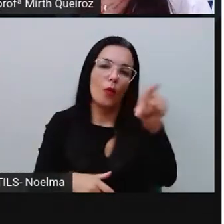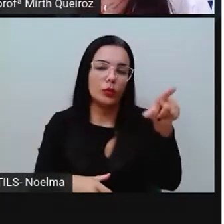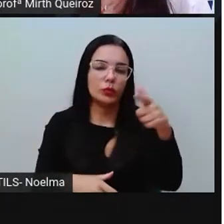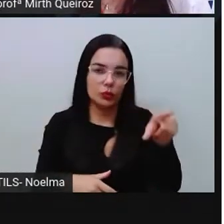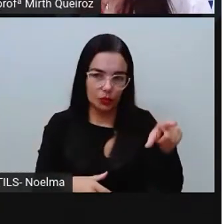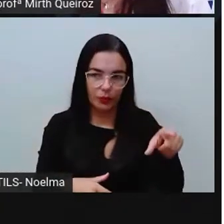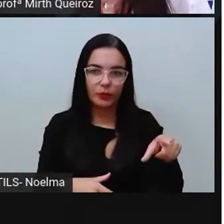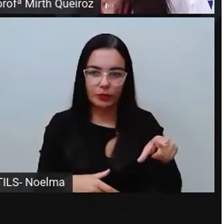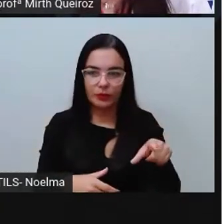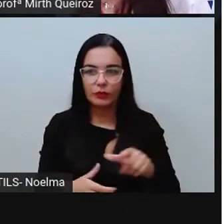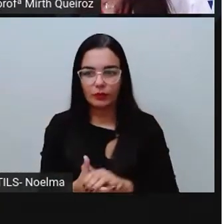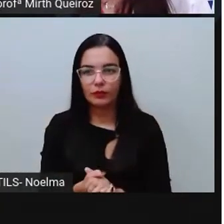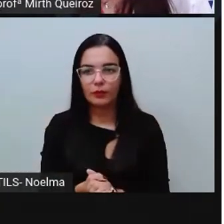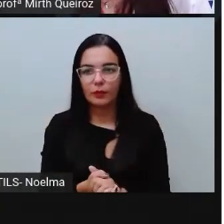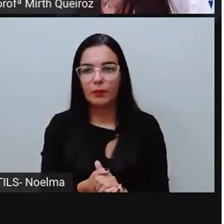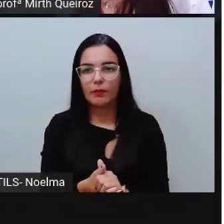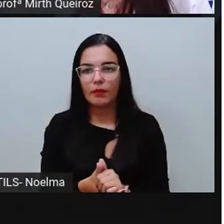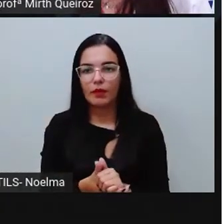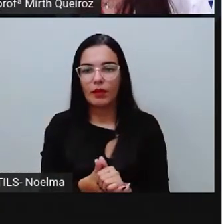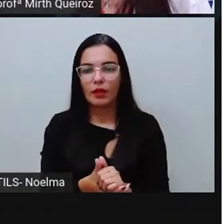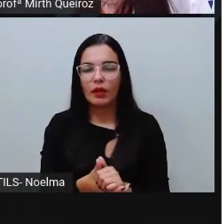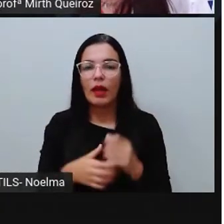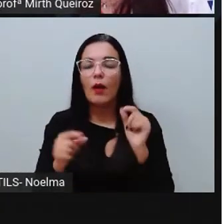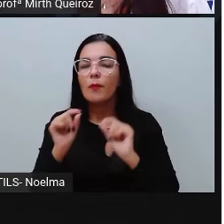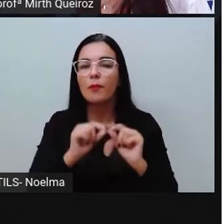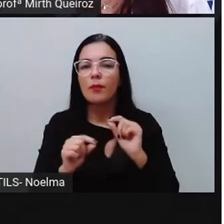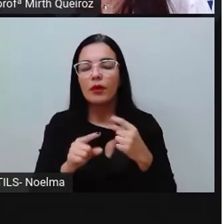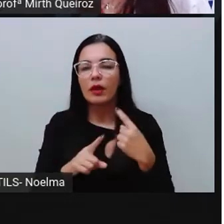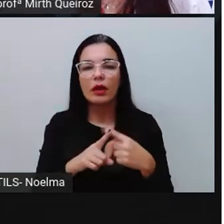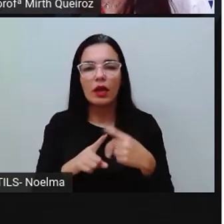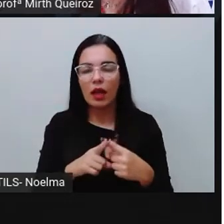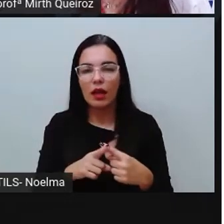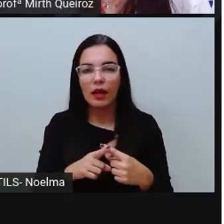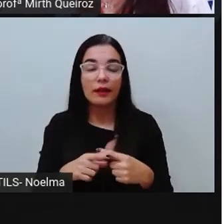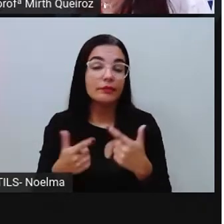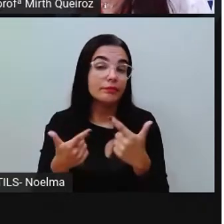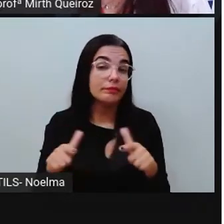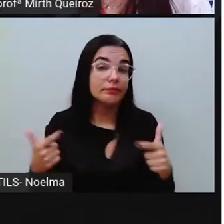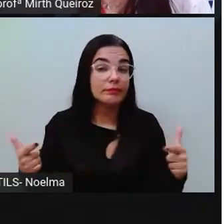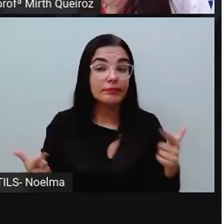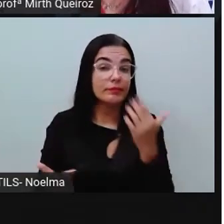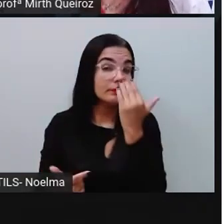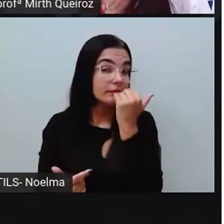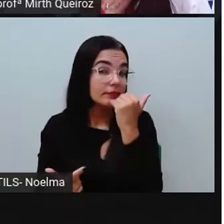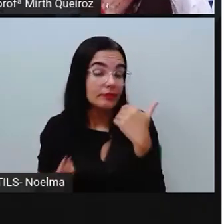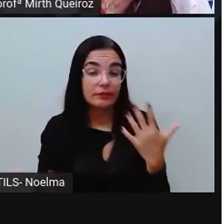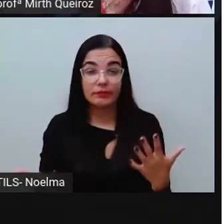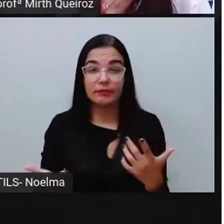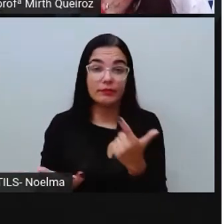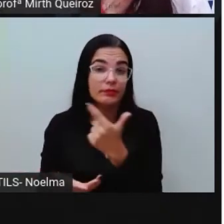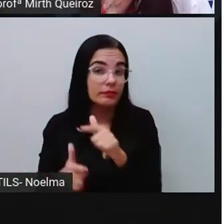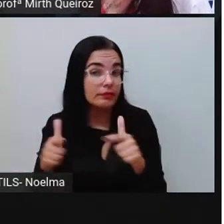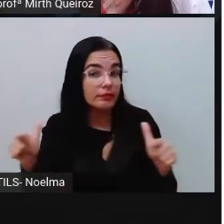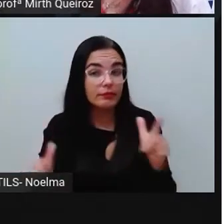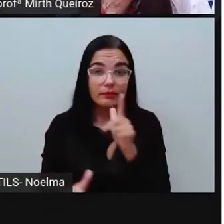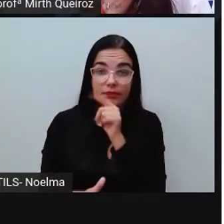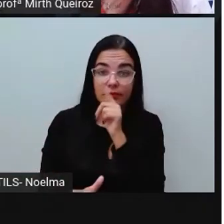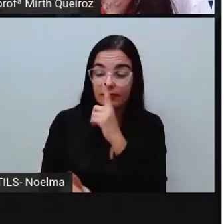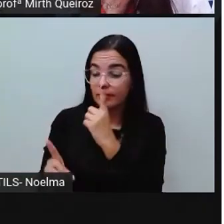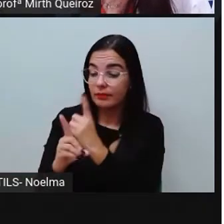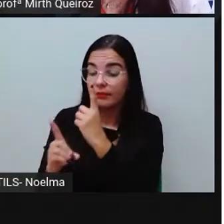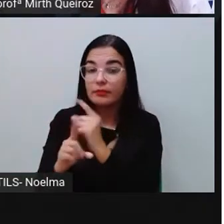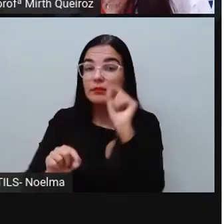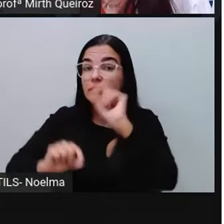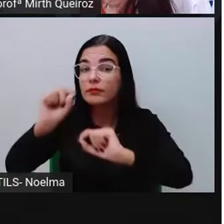de chuvas, ou seja, eles fazem isso devido a pouco alimento que é encontrado